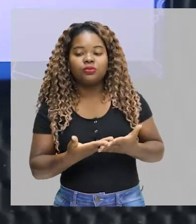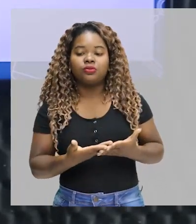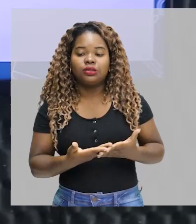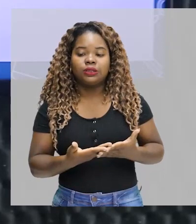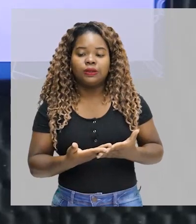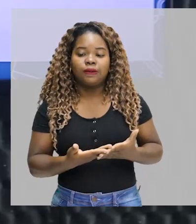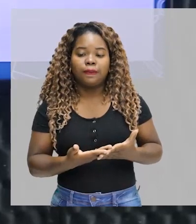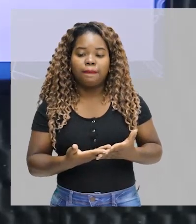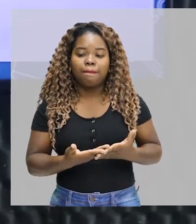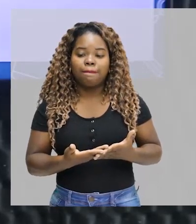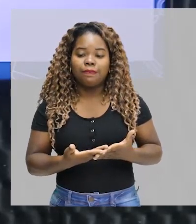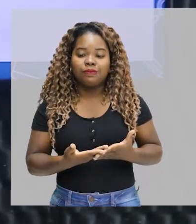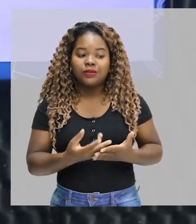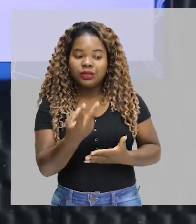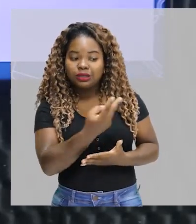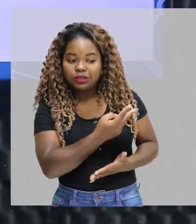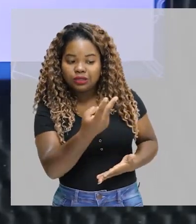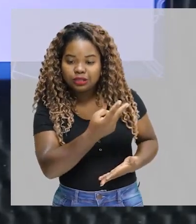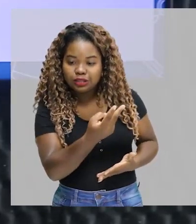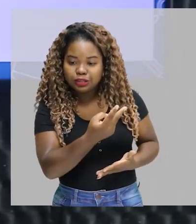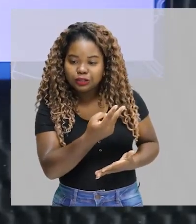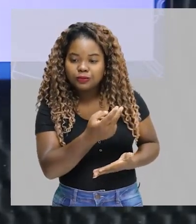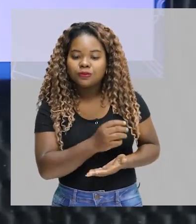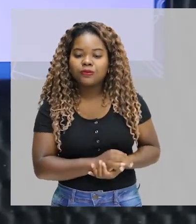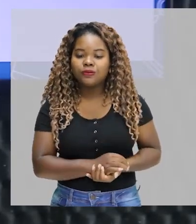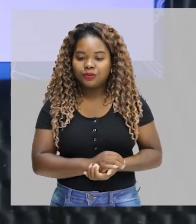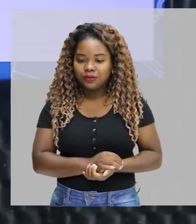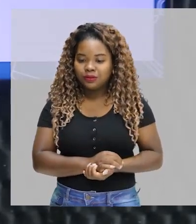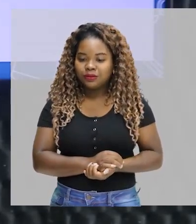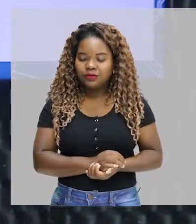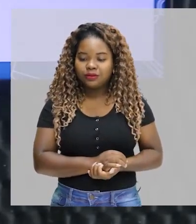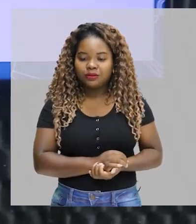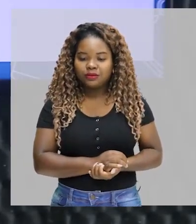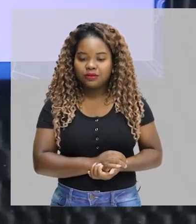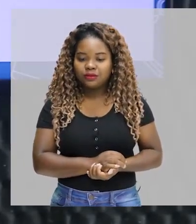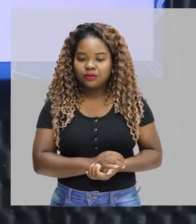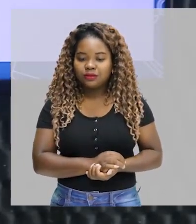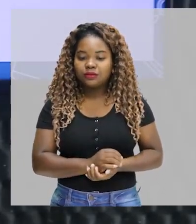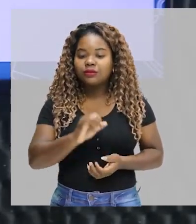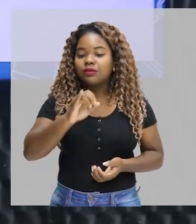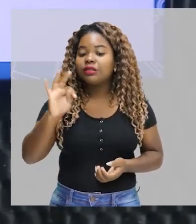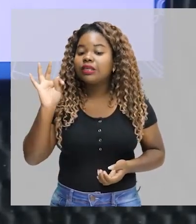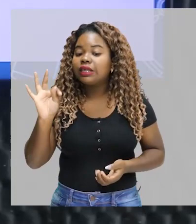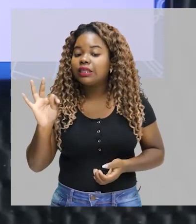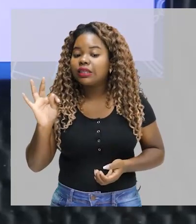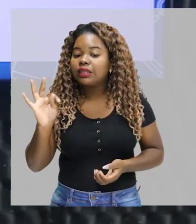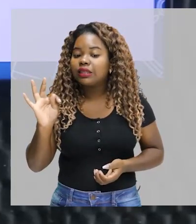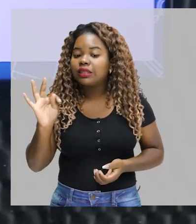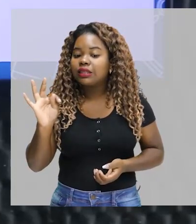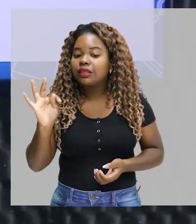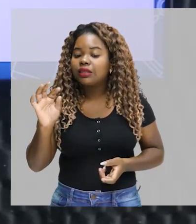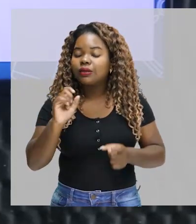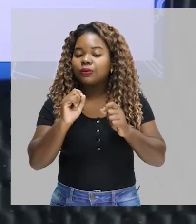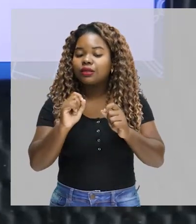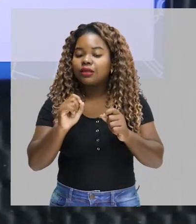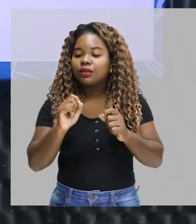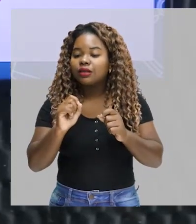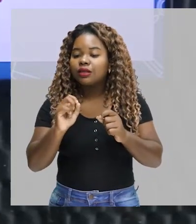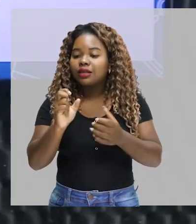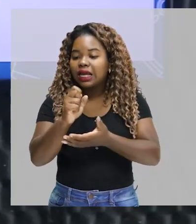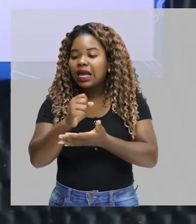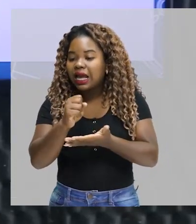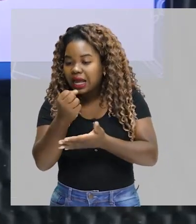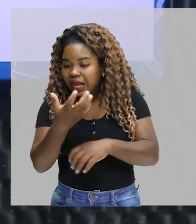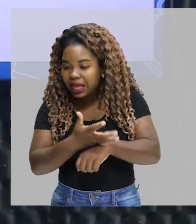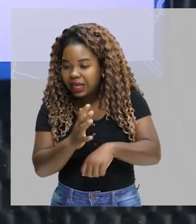it. Eles enviaram, eles submeteram it. O que é it? O trabalho